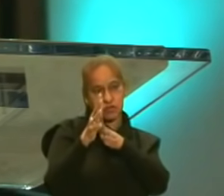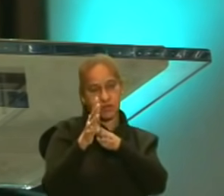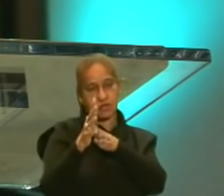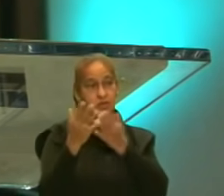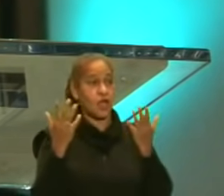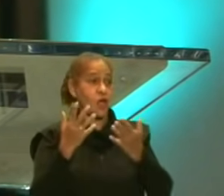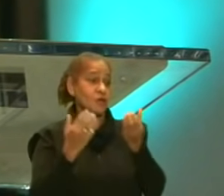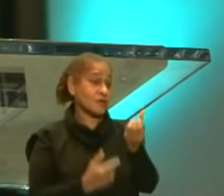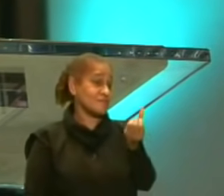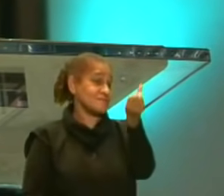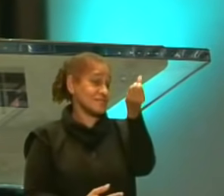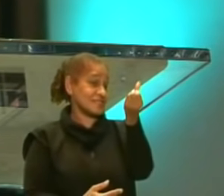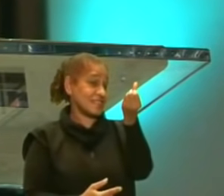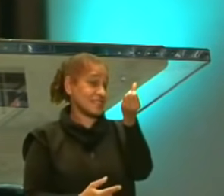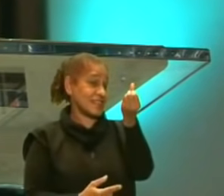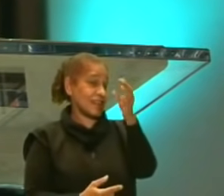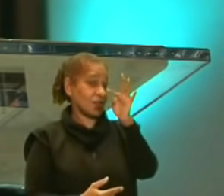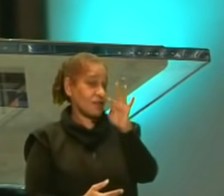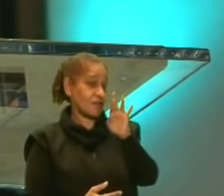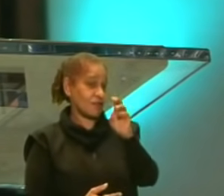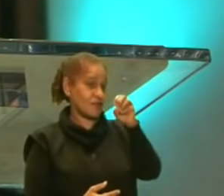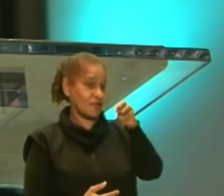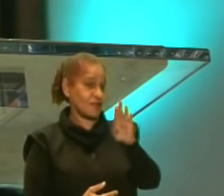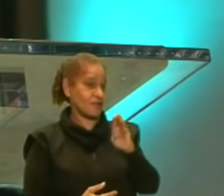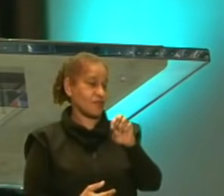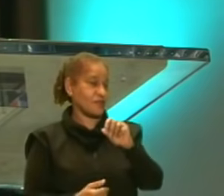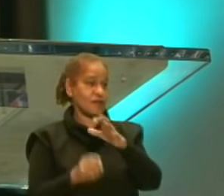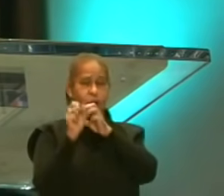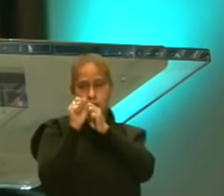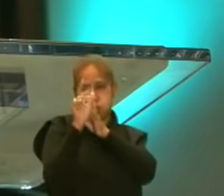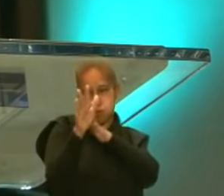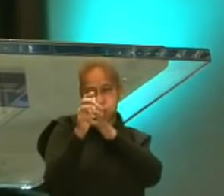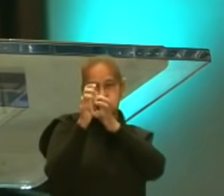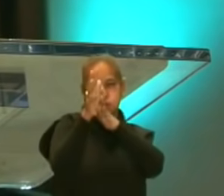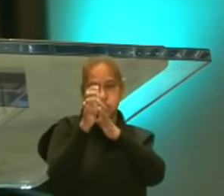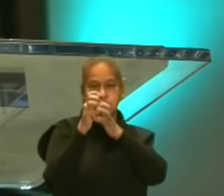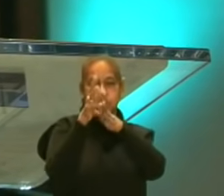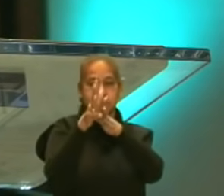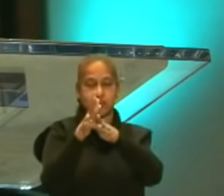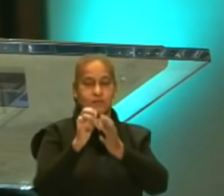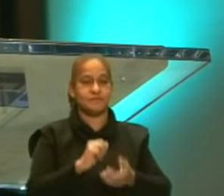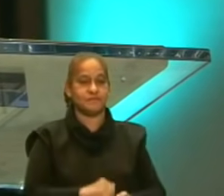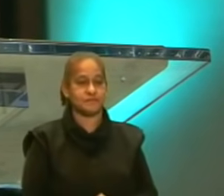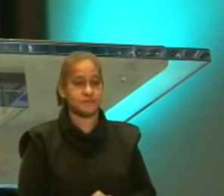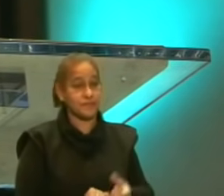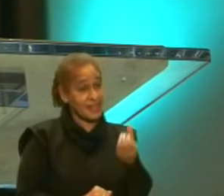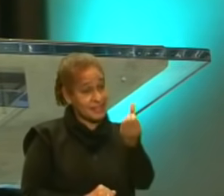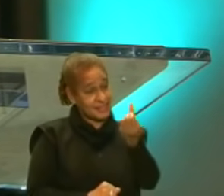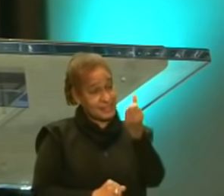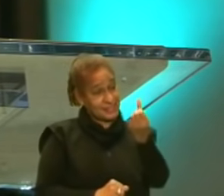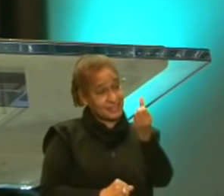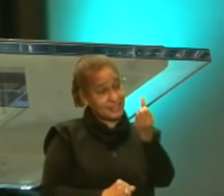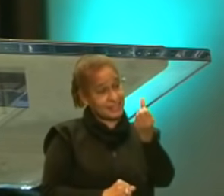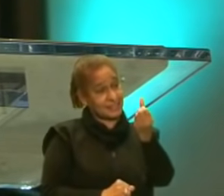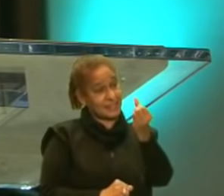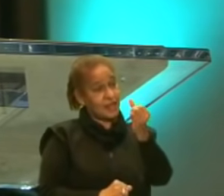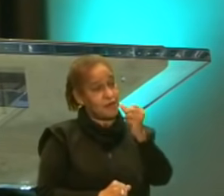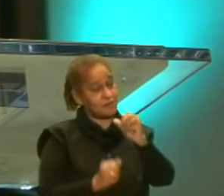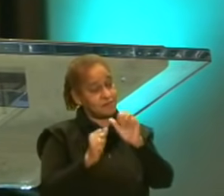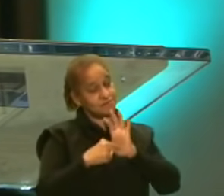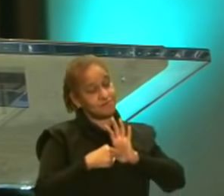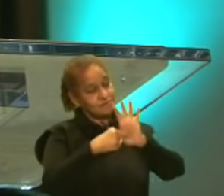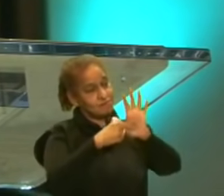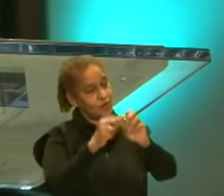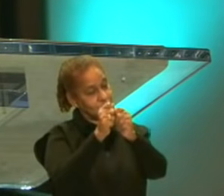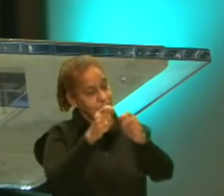a sexta trombeta, não é? E a sexta trombeta aparece no livro de Apocalipse,